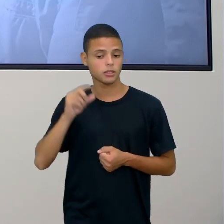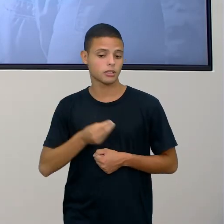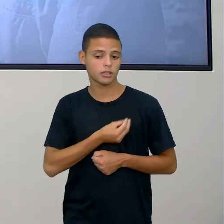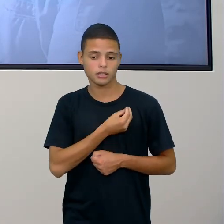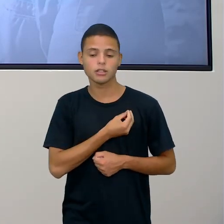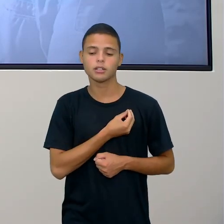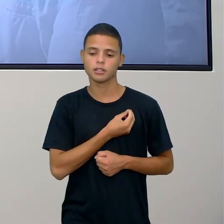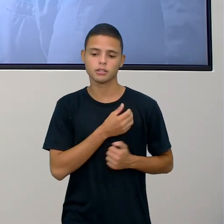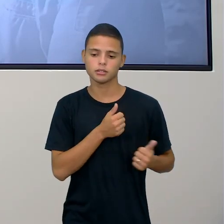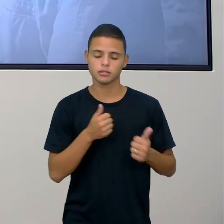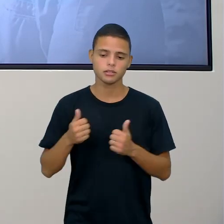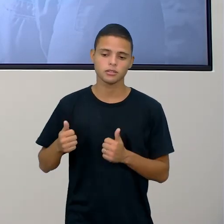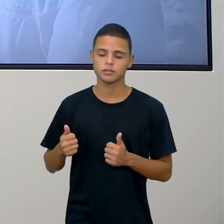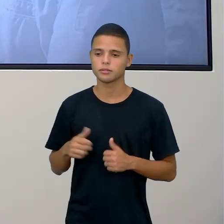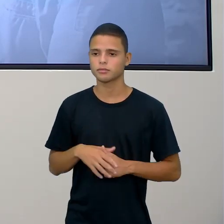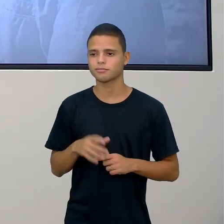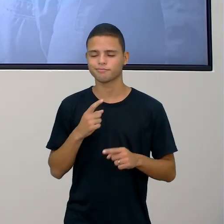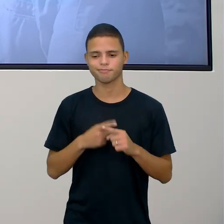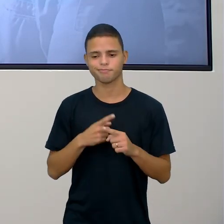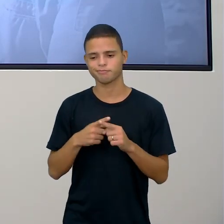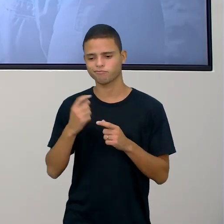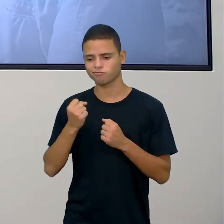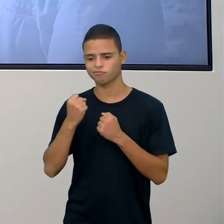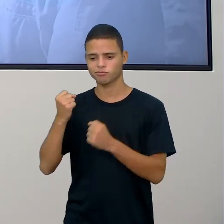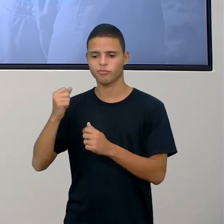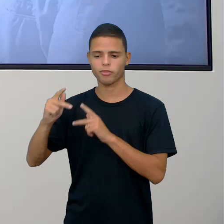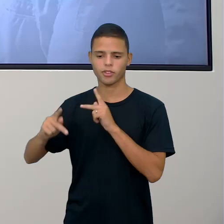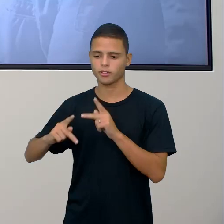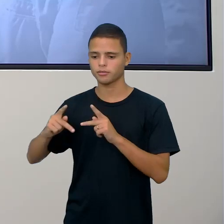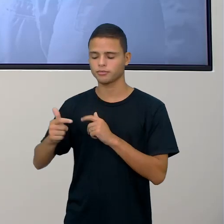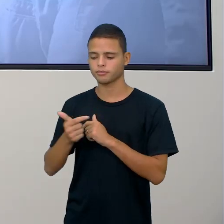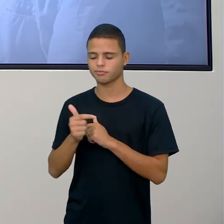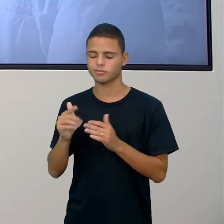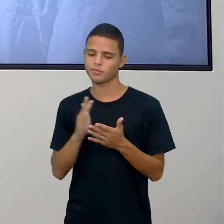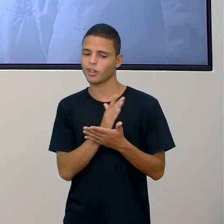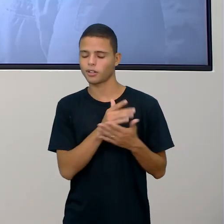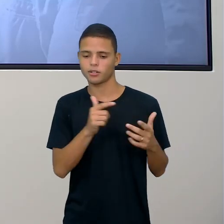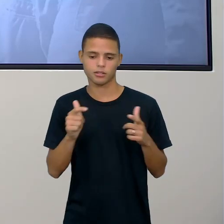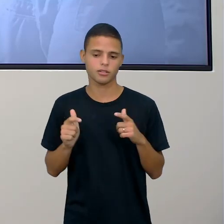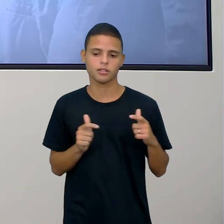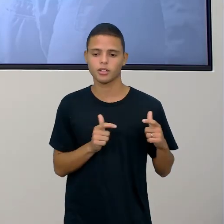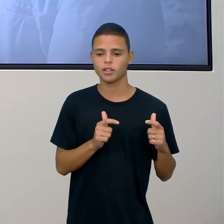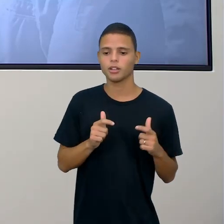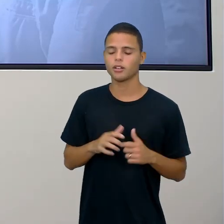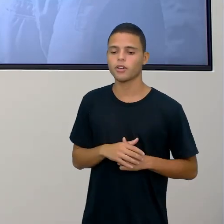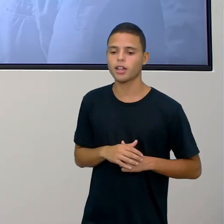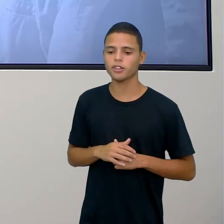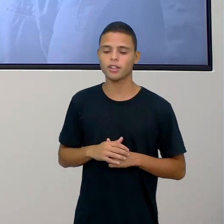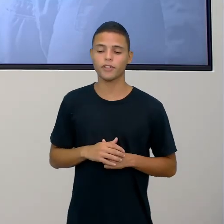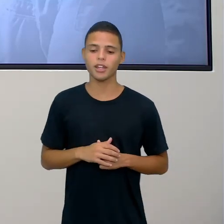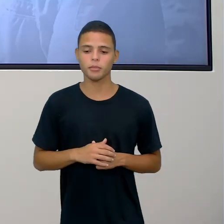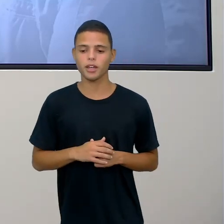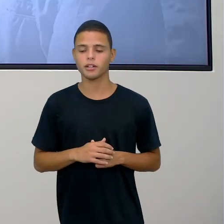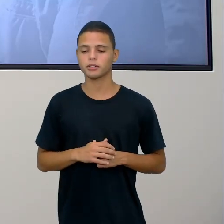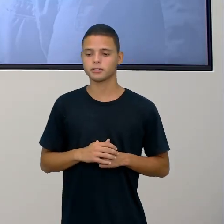sobrevivência, porque o poder público não está tão presente nesses lugares, e vai para outros lugares que a gente chama de